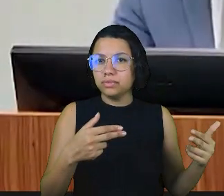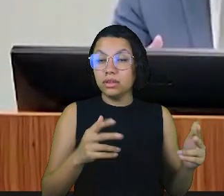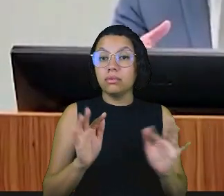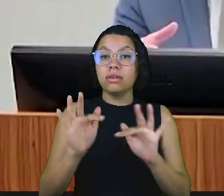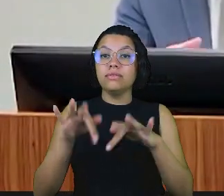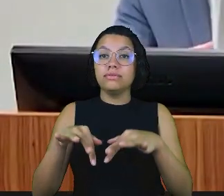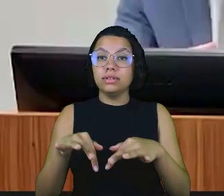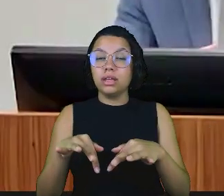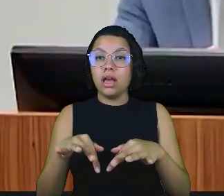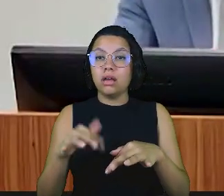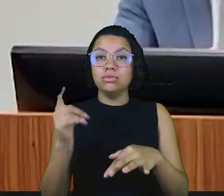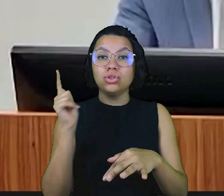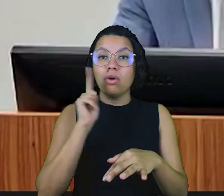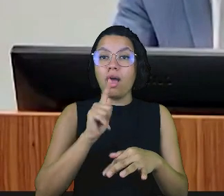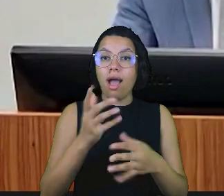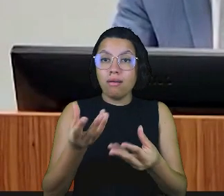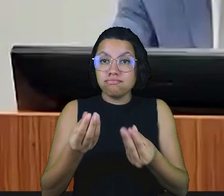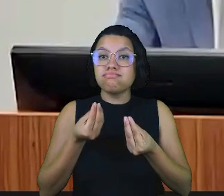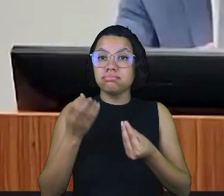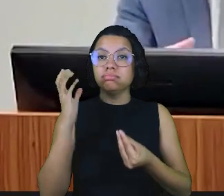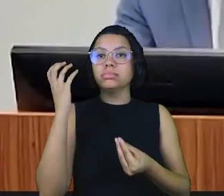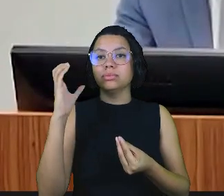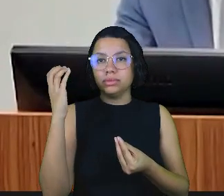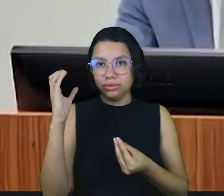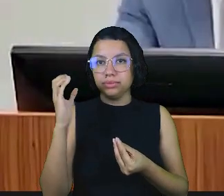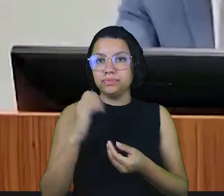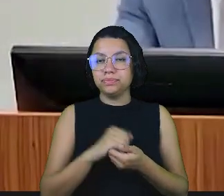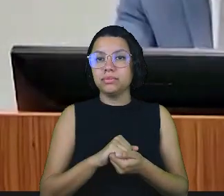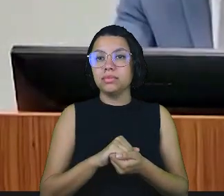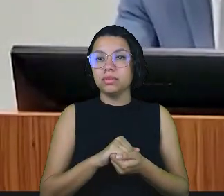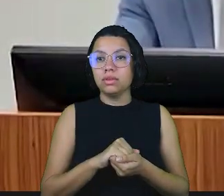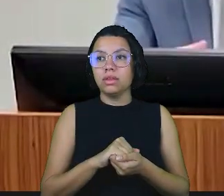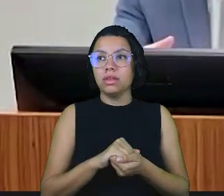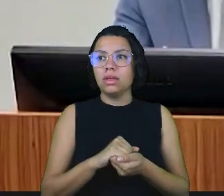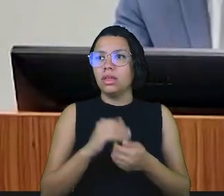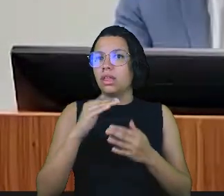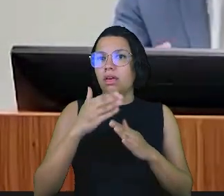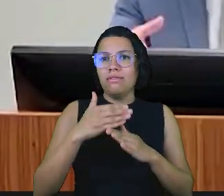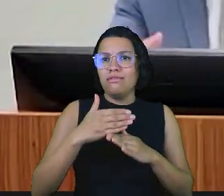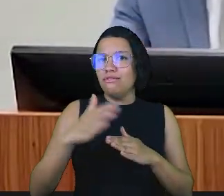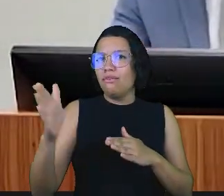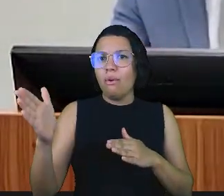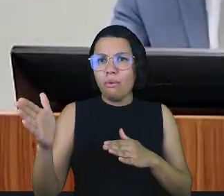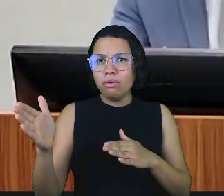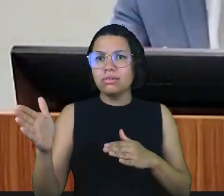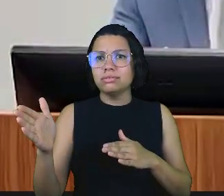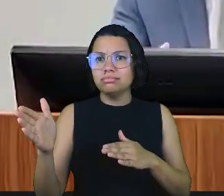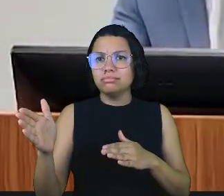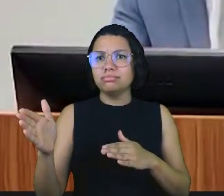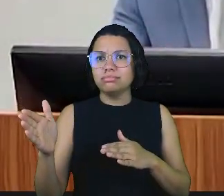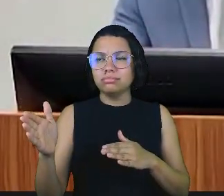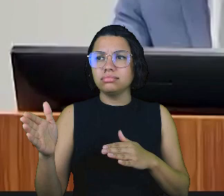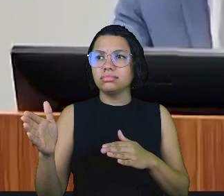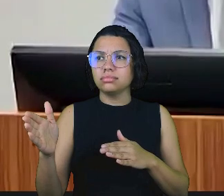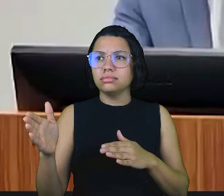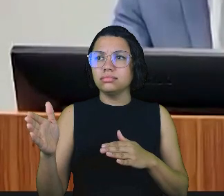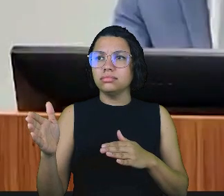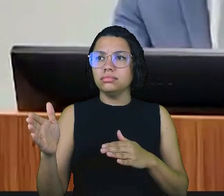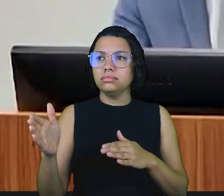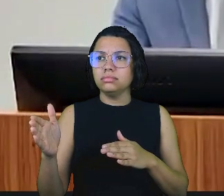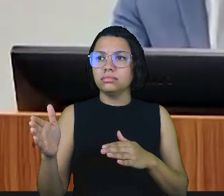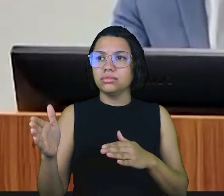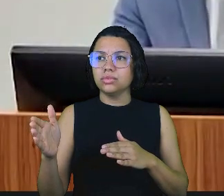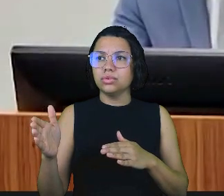seu crédito está fora, uma das possibilidades está fora do plano da